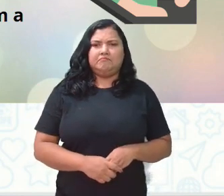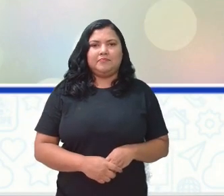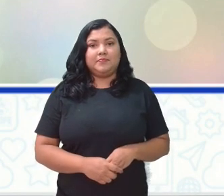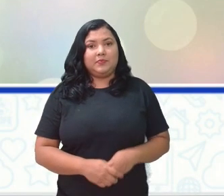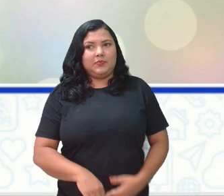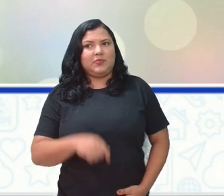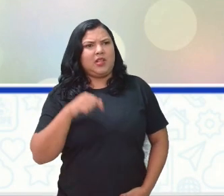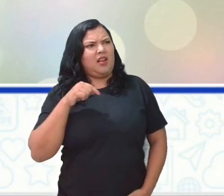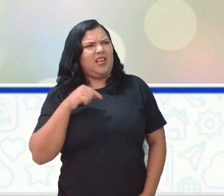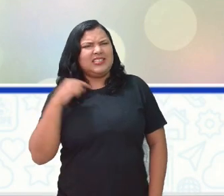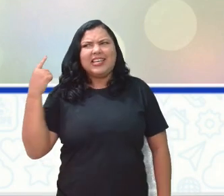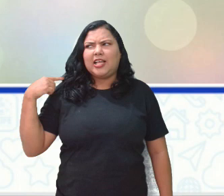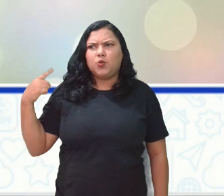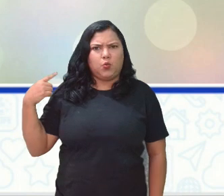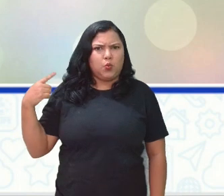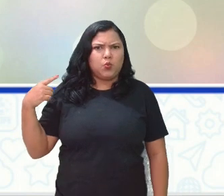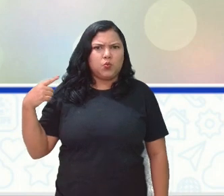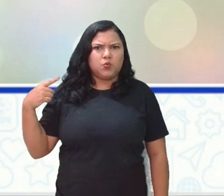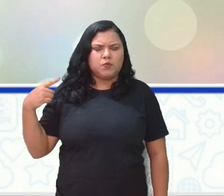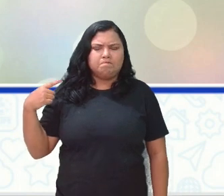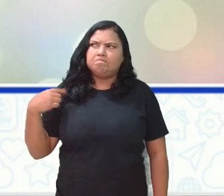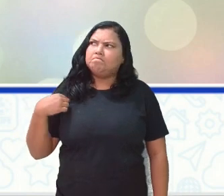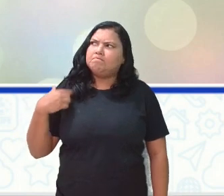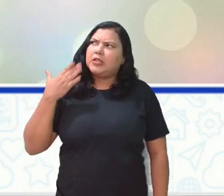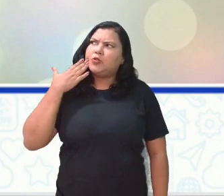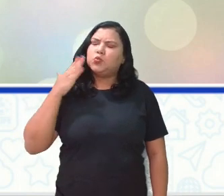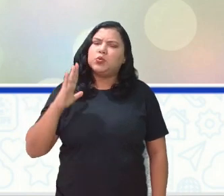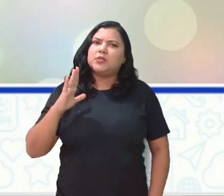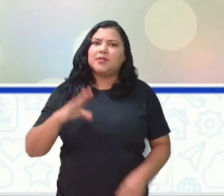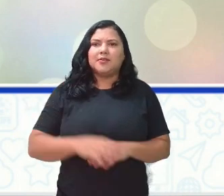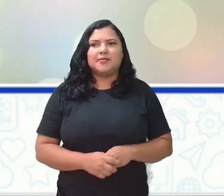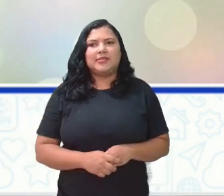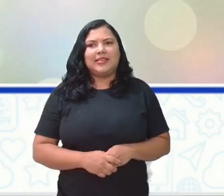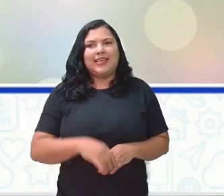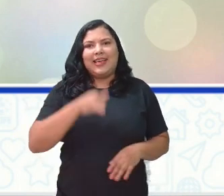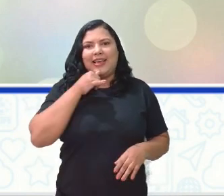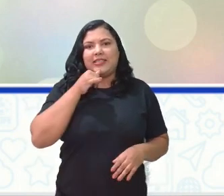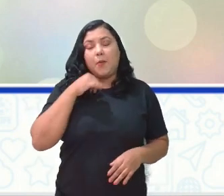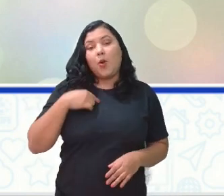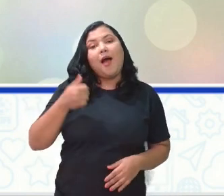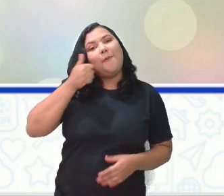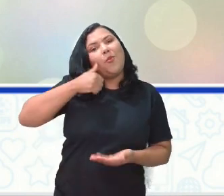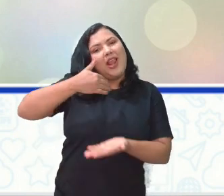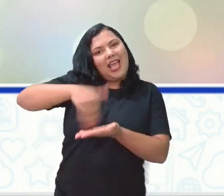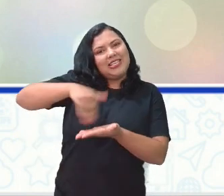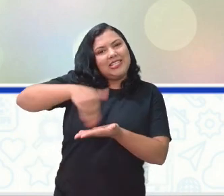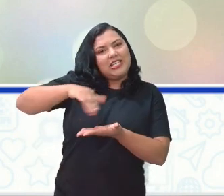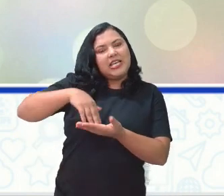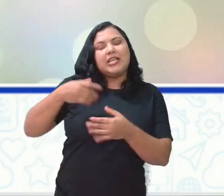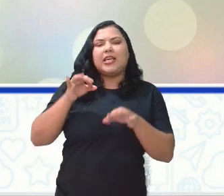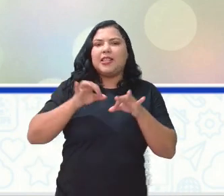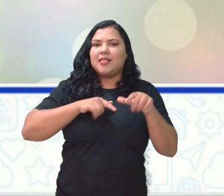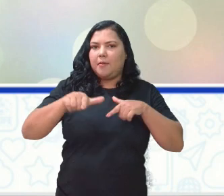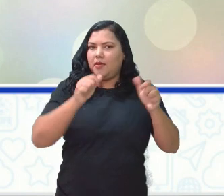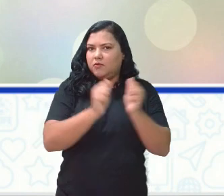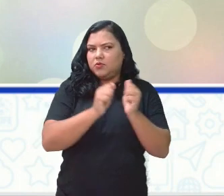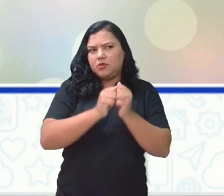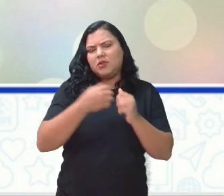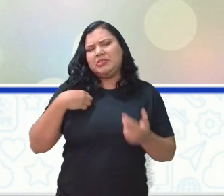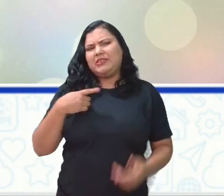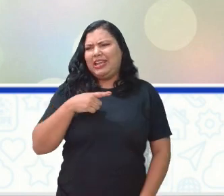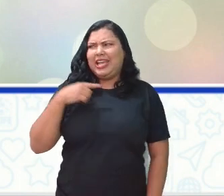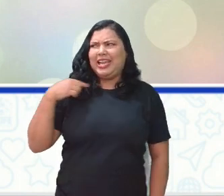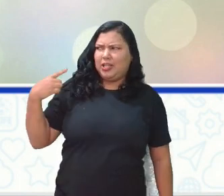"Ele enlouqueceu?" "Não sei," respondia a recepcionista, que trabalhava com ele há 15